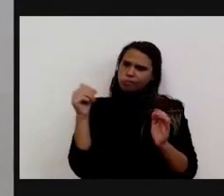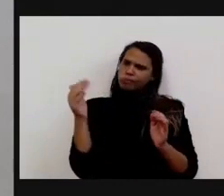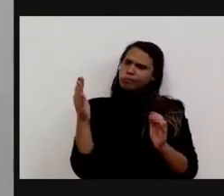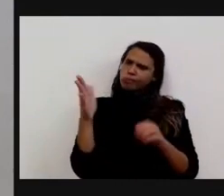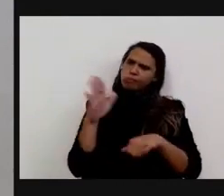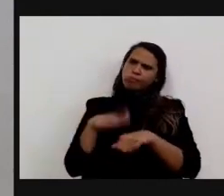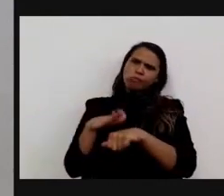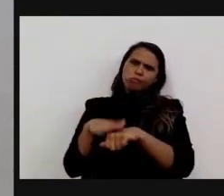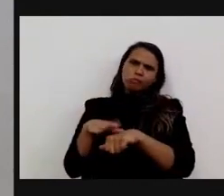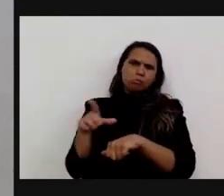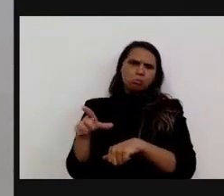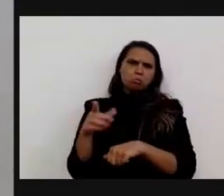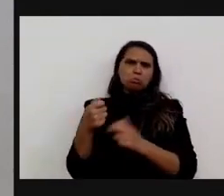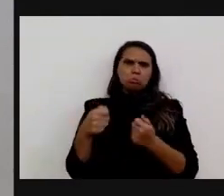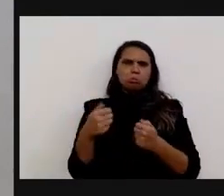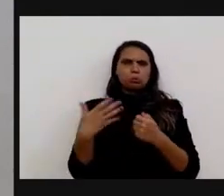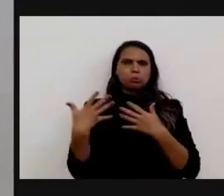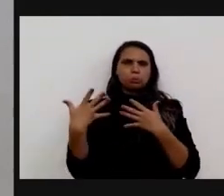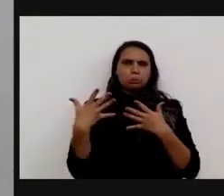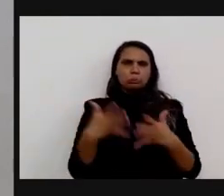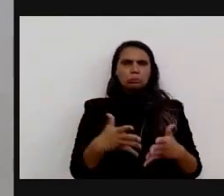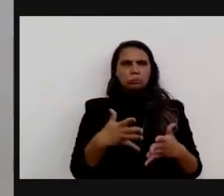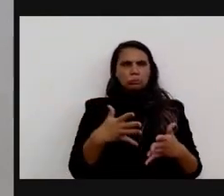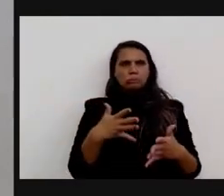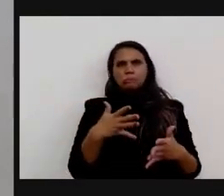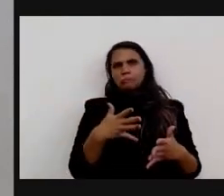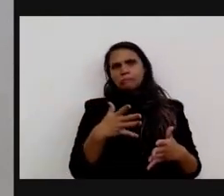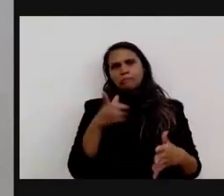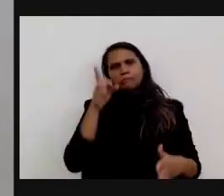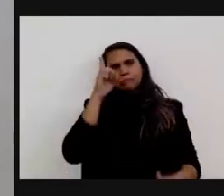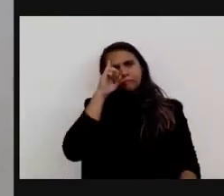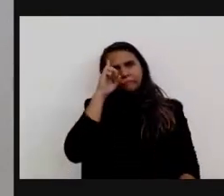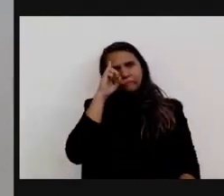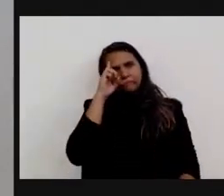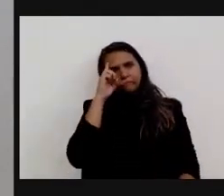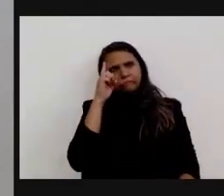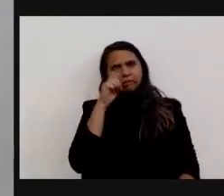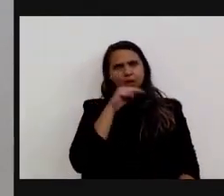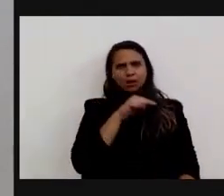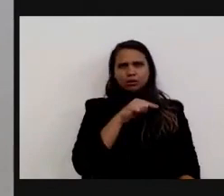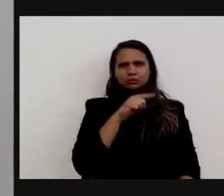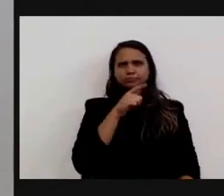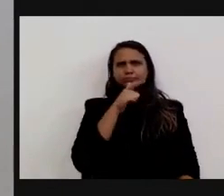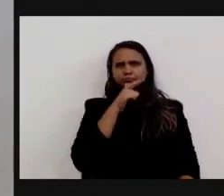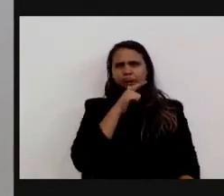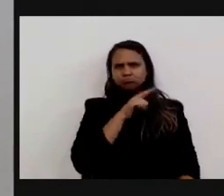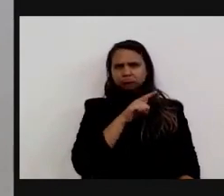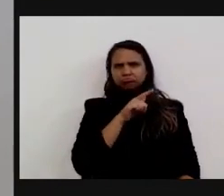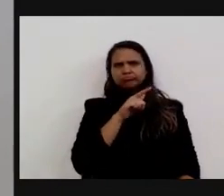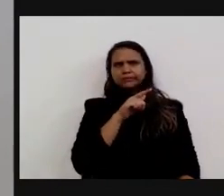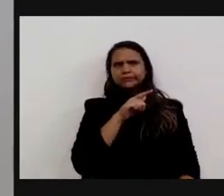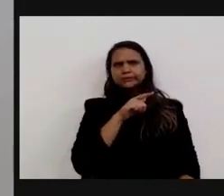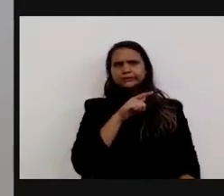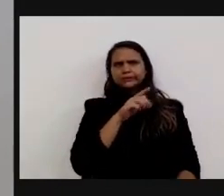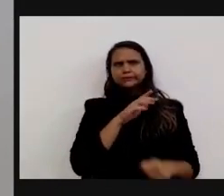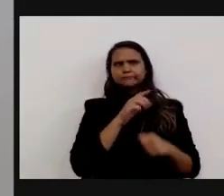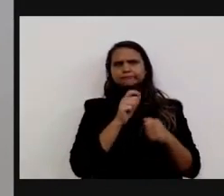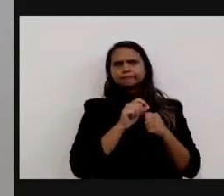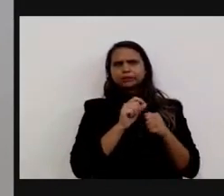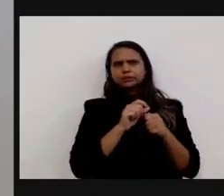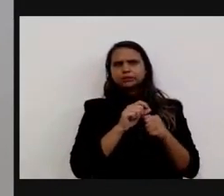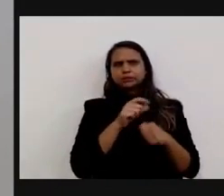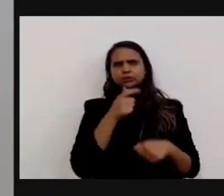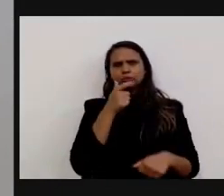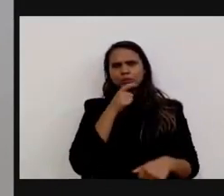tem que fazer parte do seu dia a dia tem que ser algo que você olha e fala Poxa isso aqui eu consigo aplicar isso aqui eu consigo